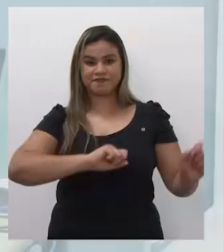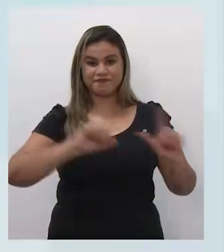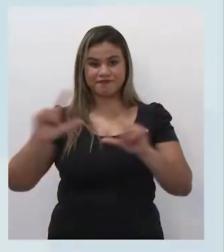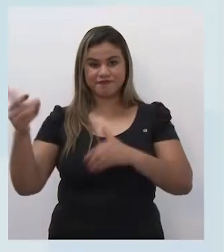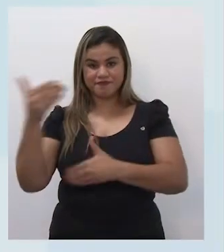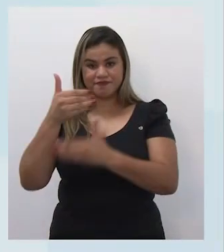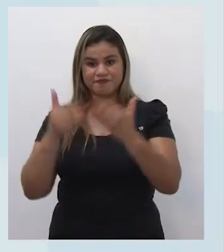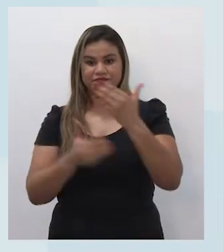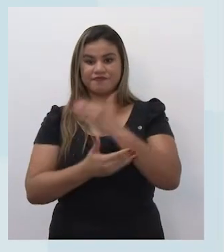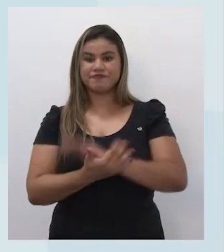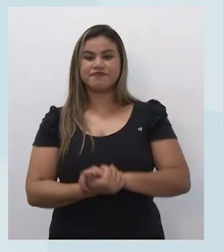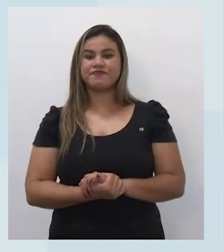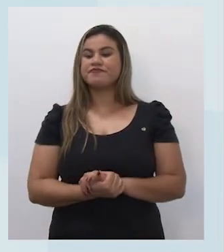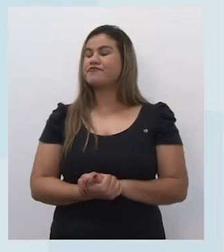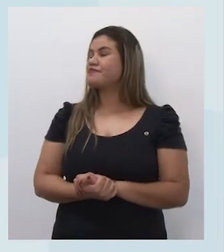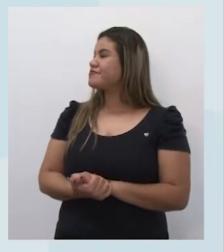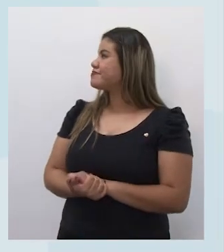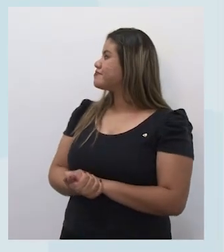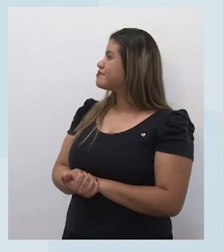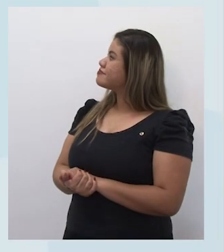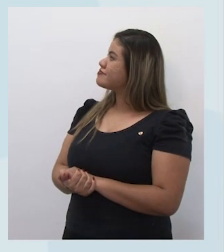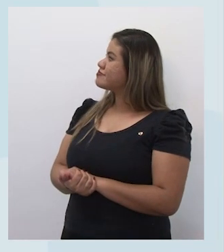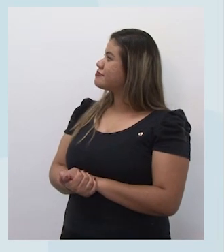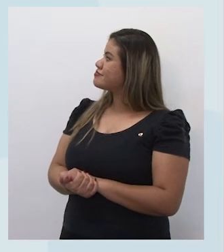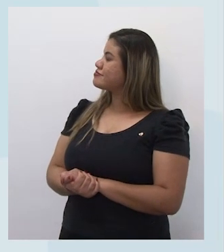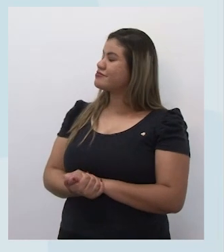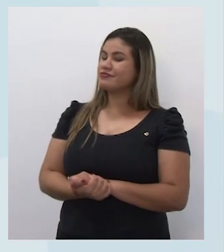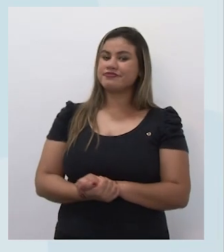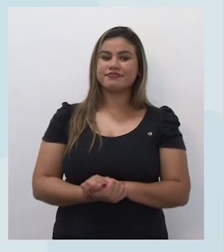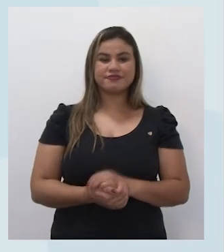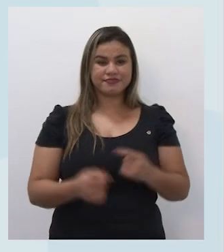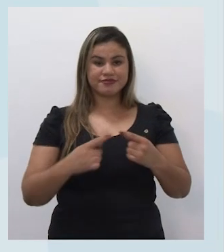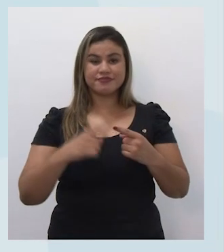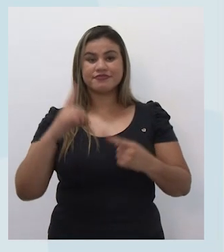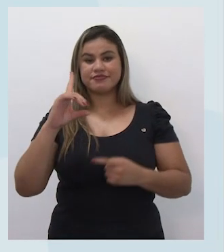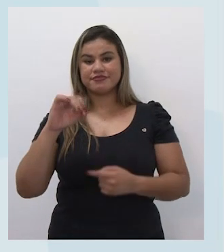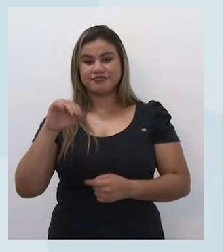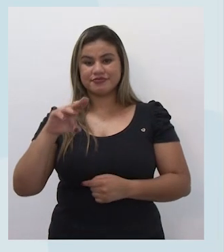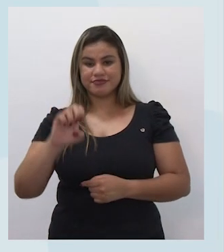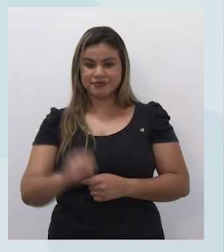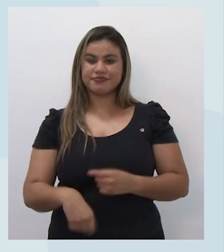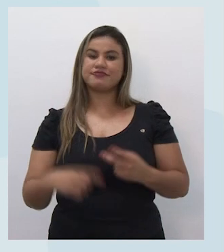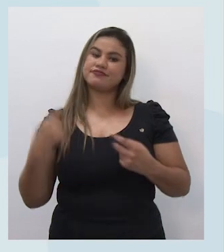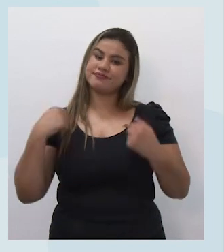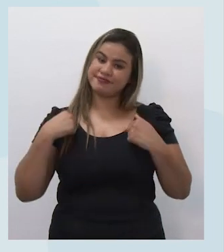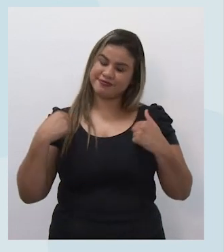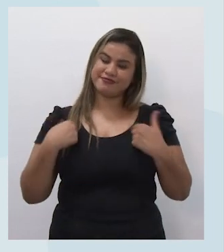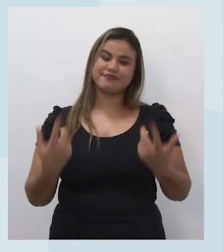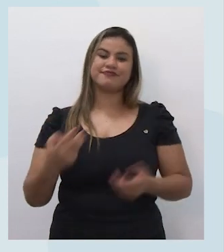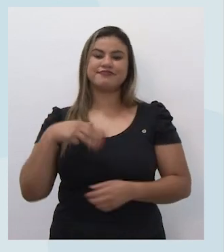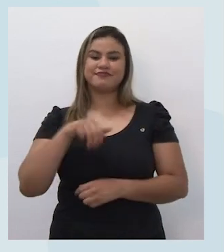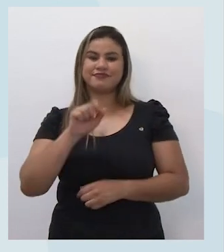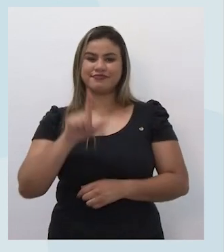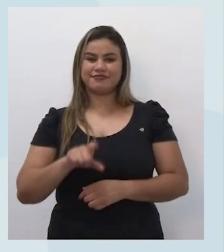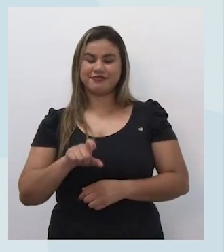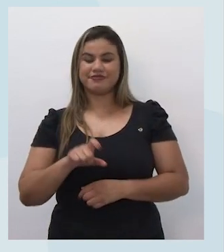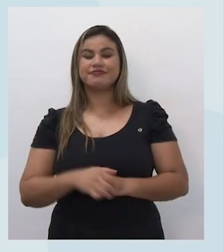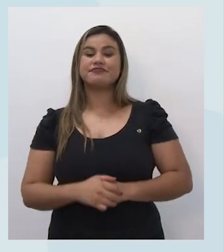tela. Aí está a nossa equipe, a Daniele que está aqui comigo, eu mesmo, professor